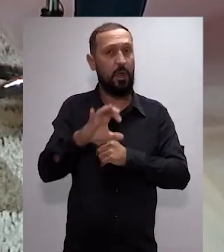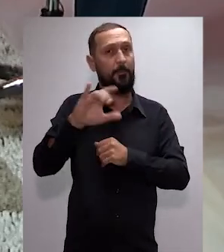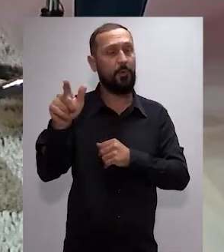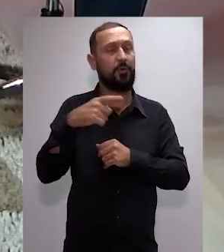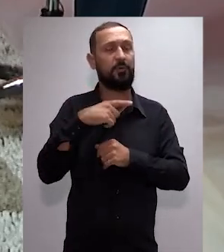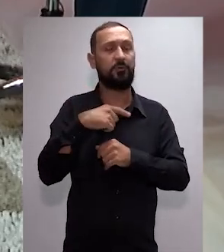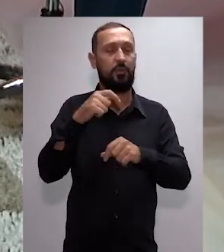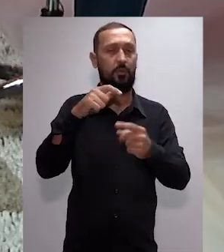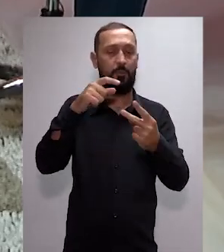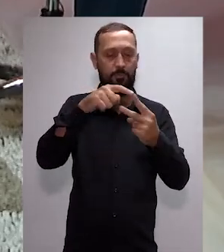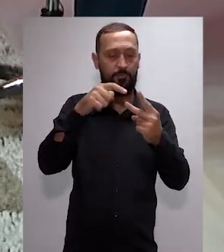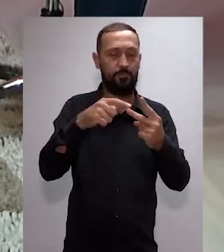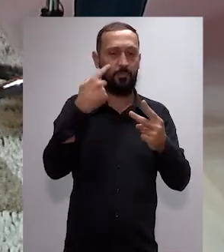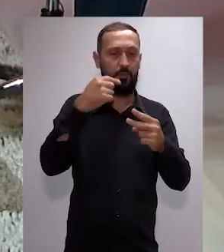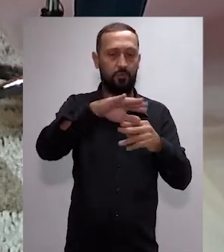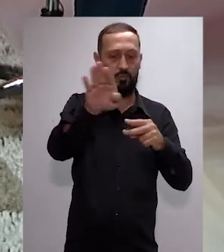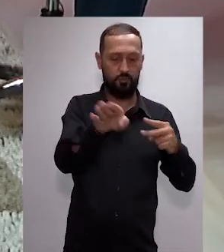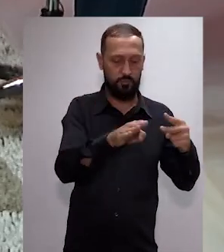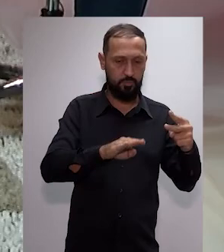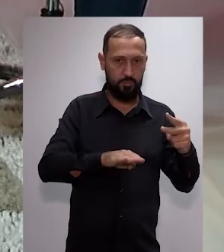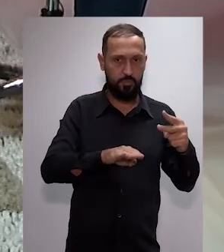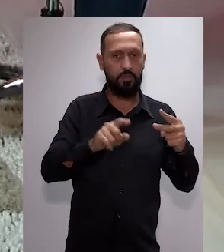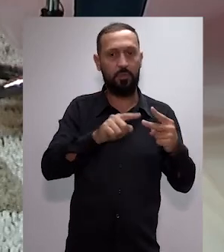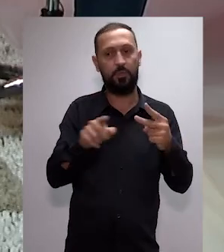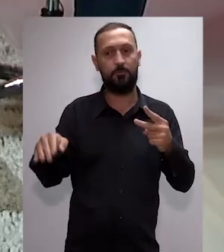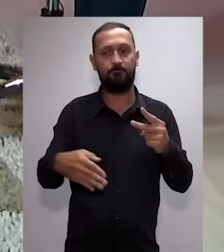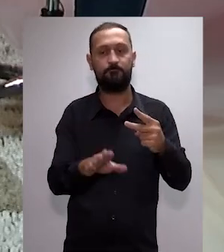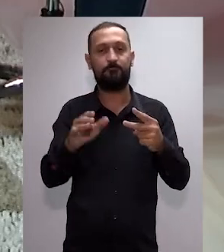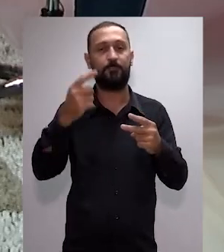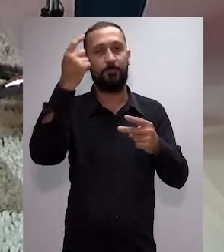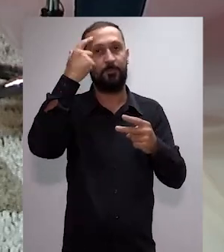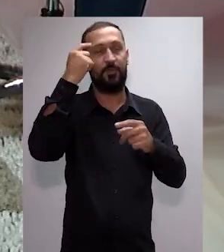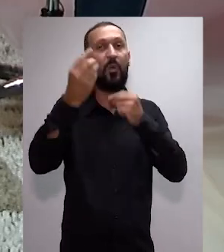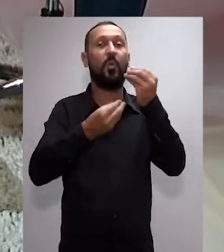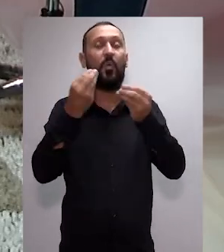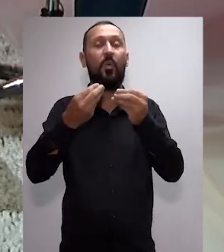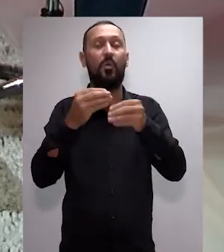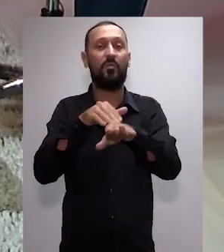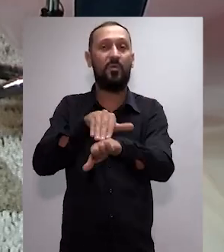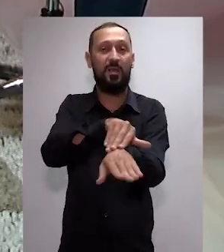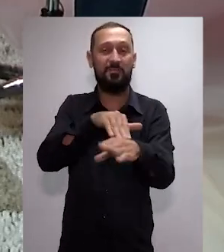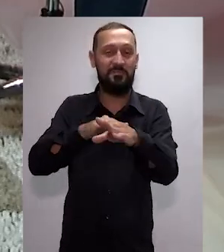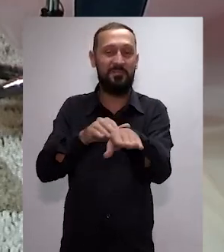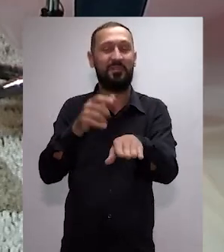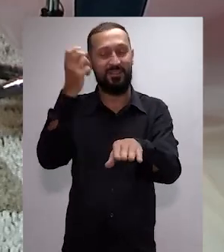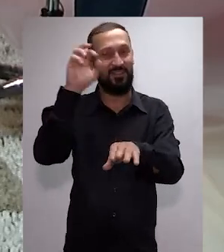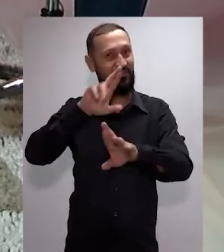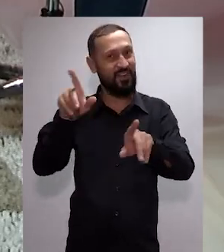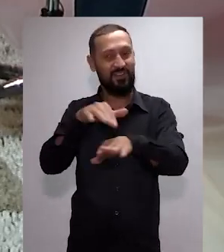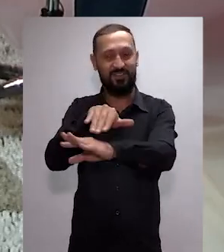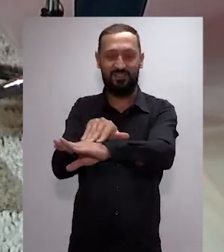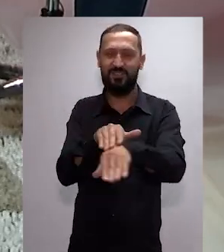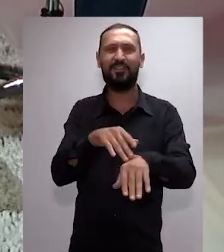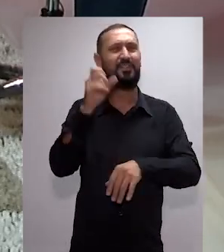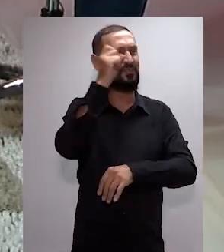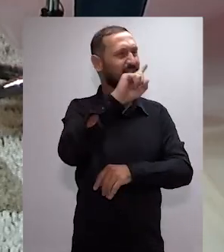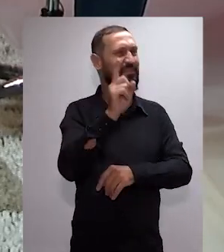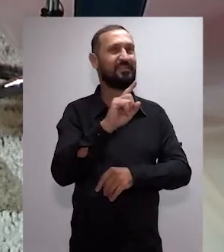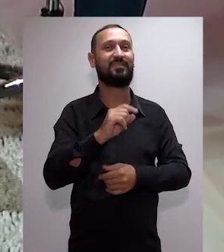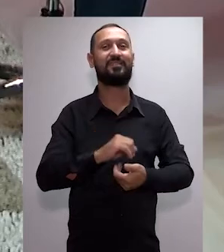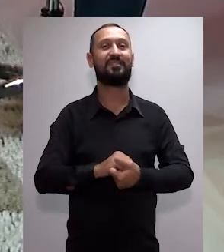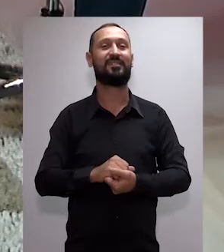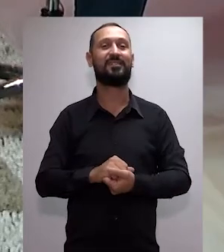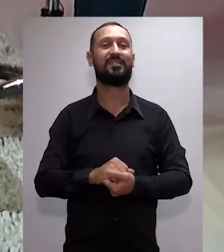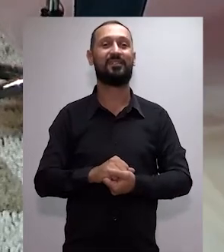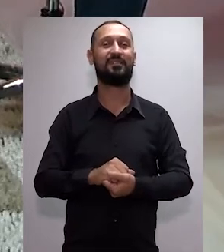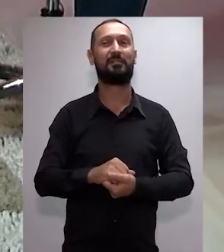aqui em Campo Grande. Então a prova é dividida em 2 etapas, baliza e percurso. Eu fico imaginando a baliza de um caminhão. É tranquilo, não é difícil